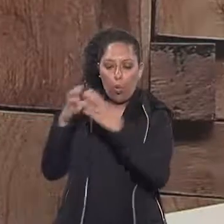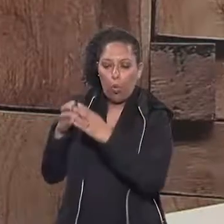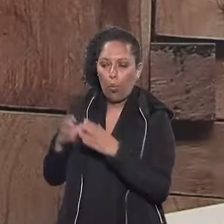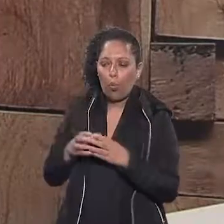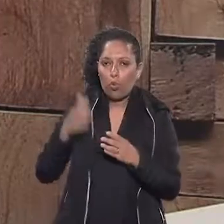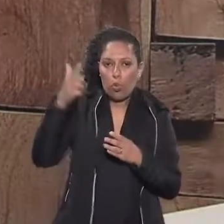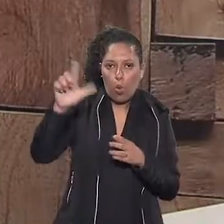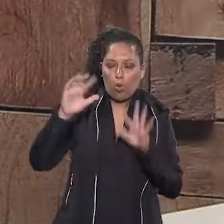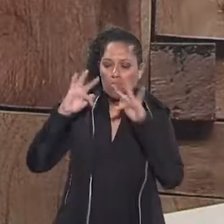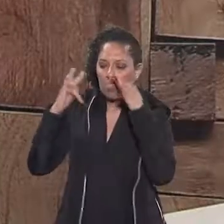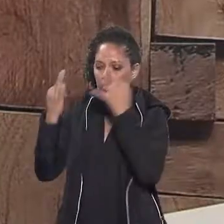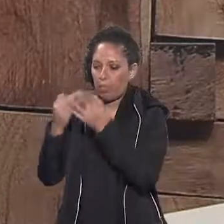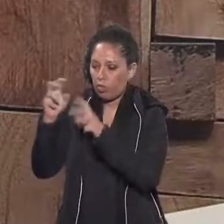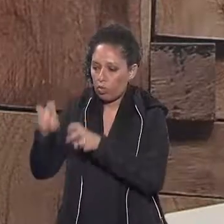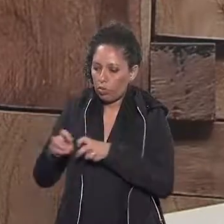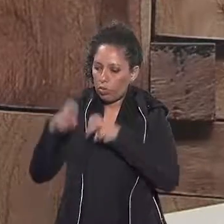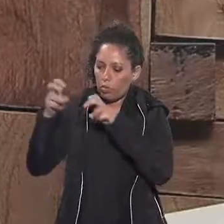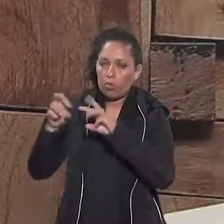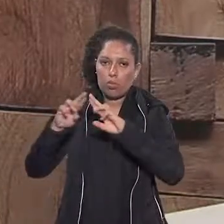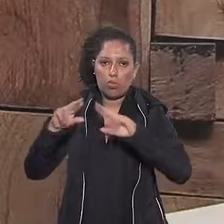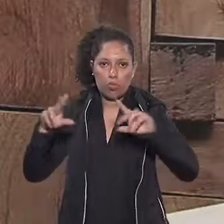produtores e também para